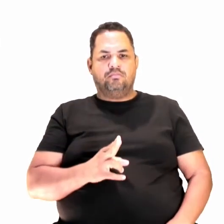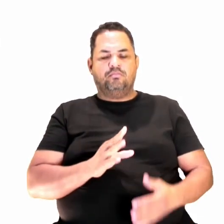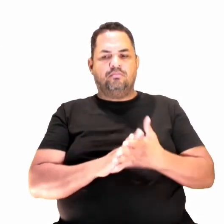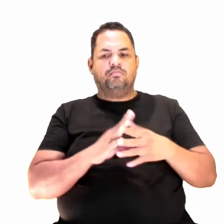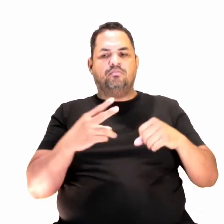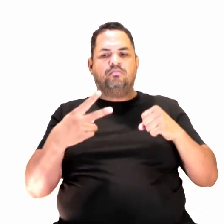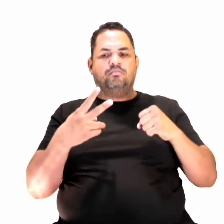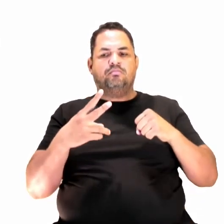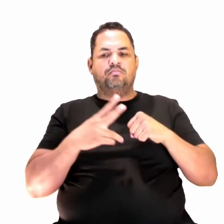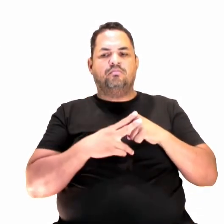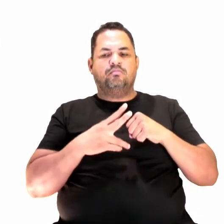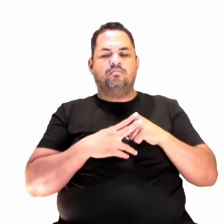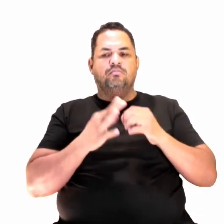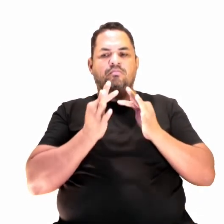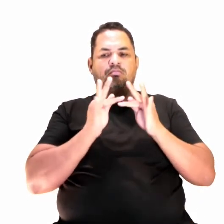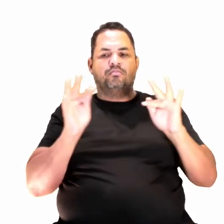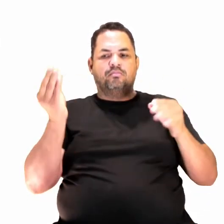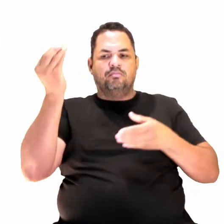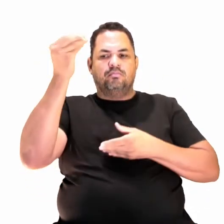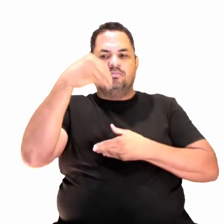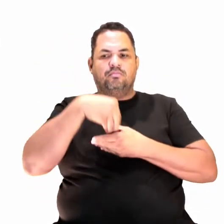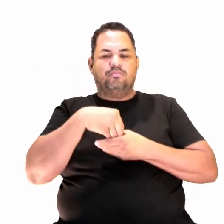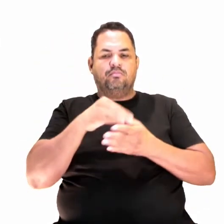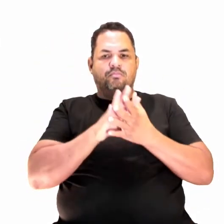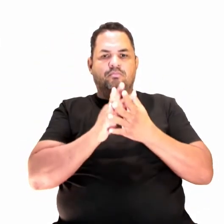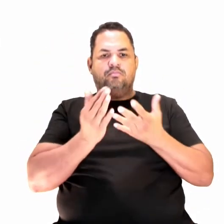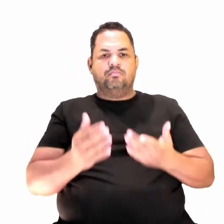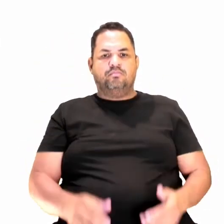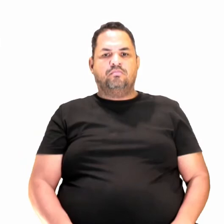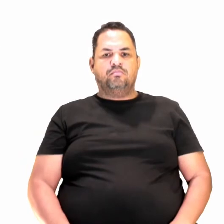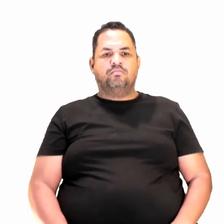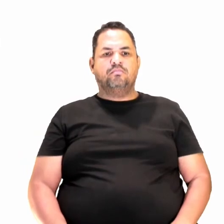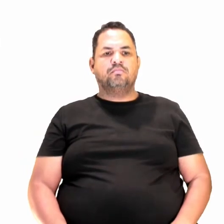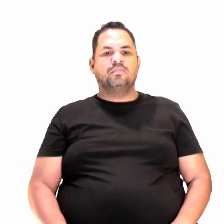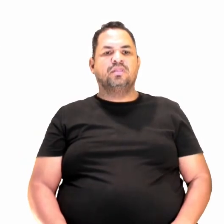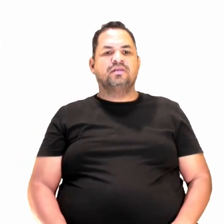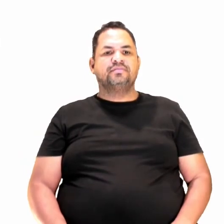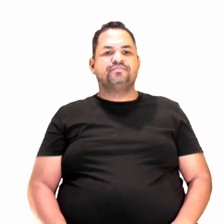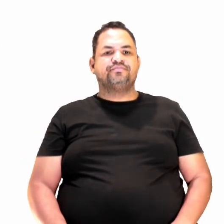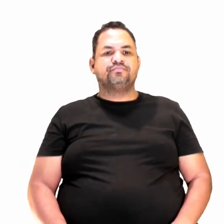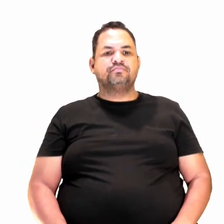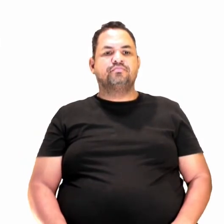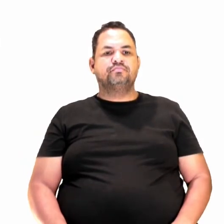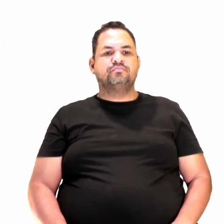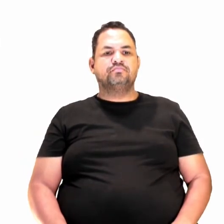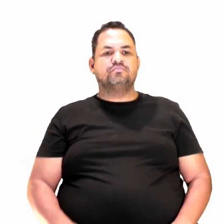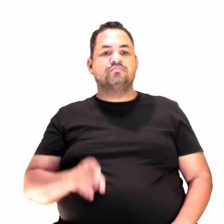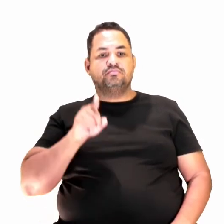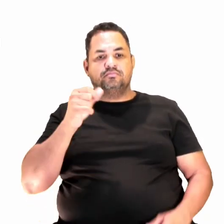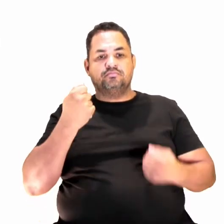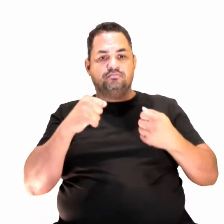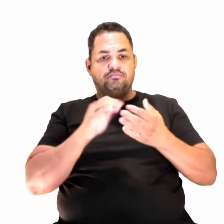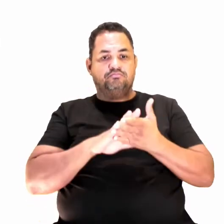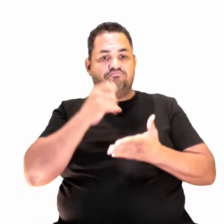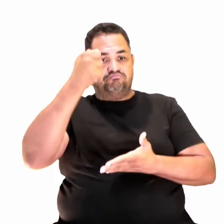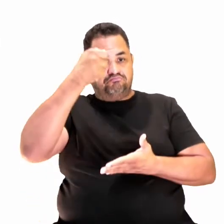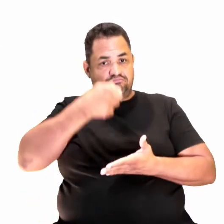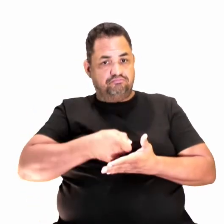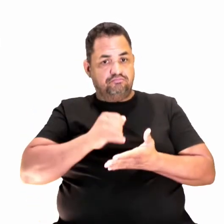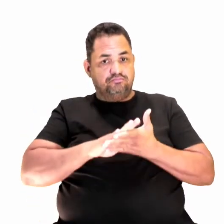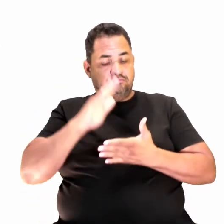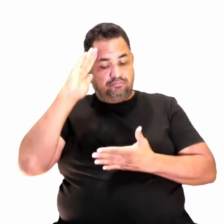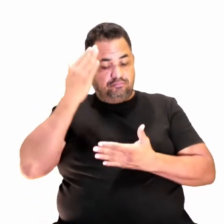verbo modal na frase? Vamos lá, como se fosse uma tradução mesmo. Então, vamos lá. Você pode decidir se confia